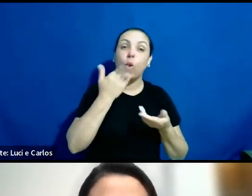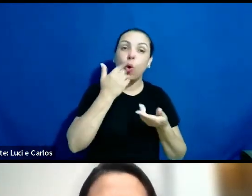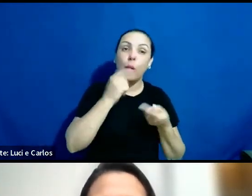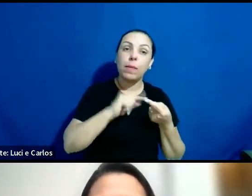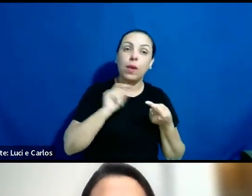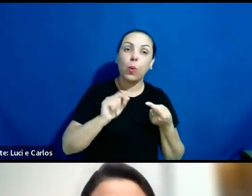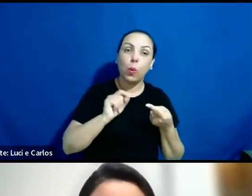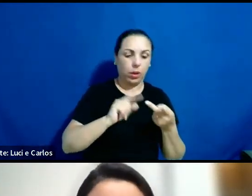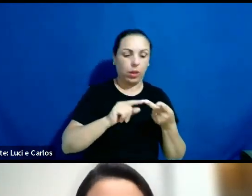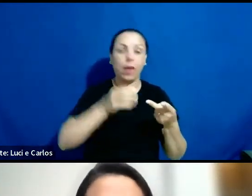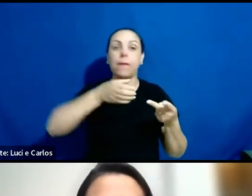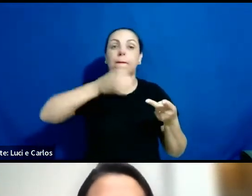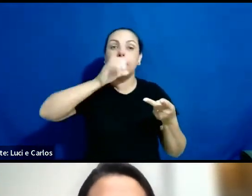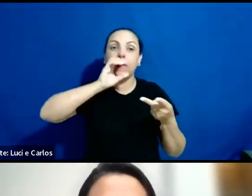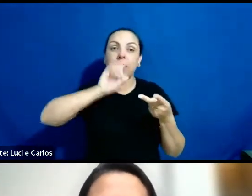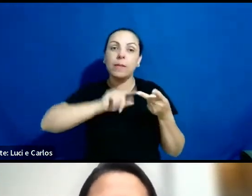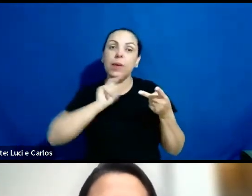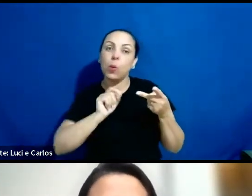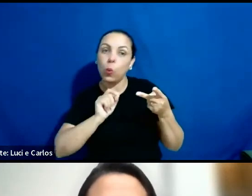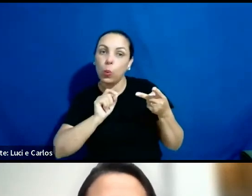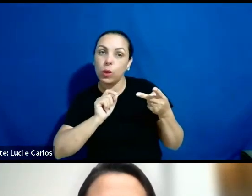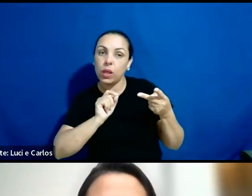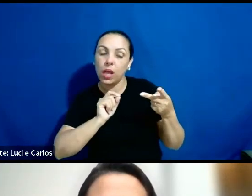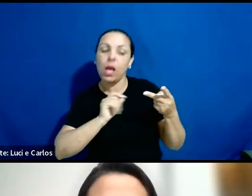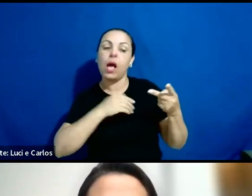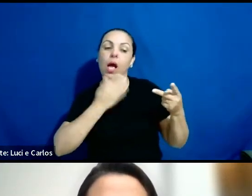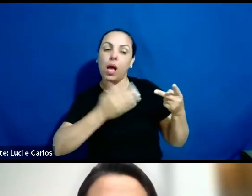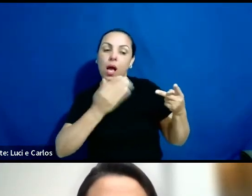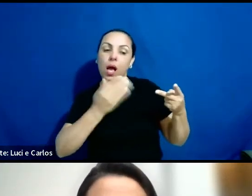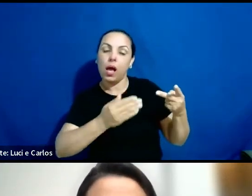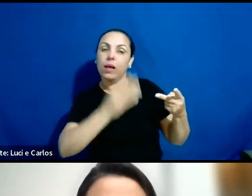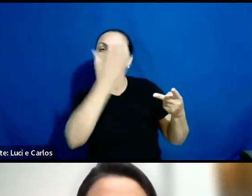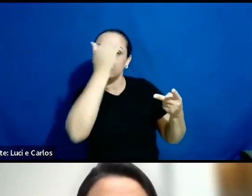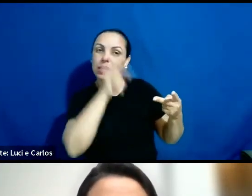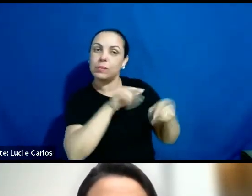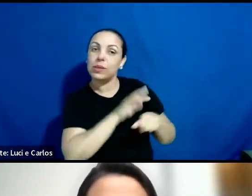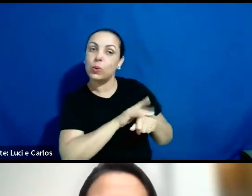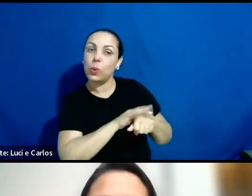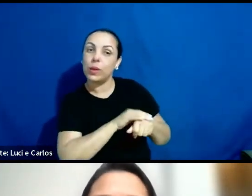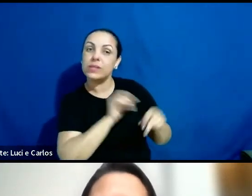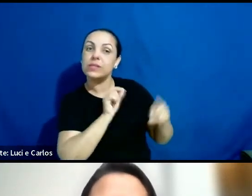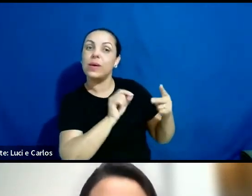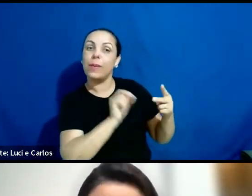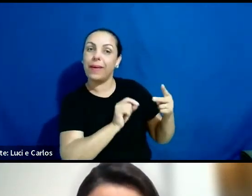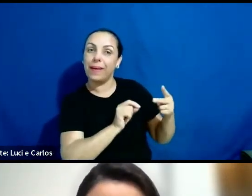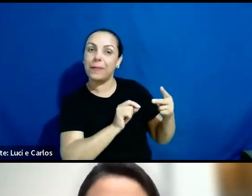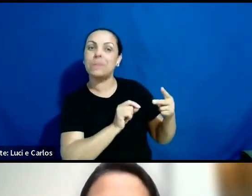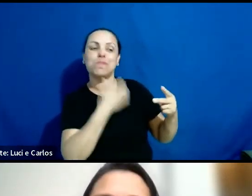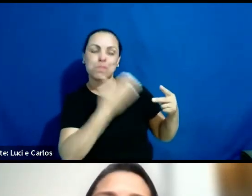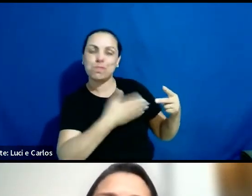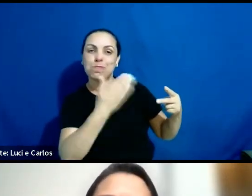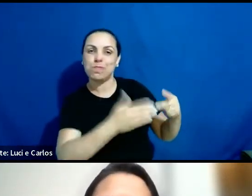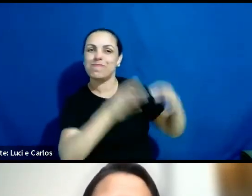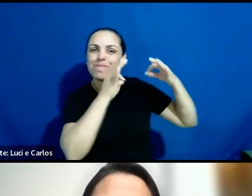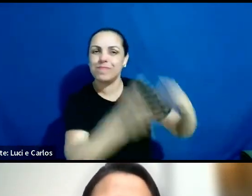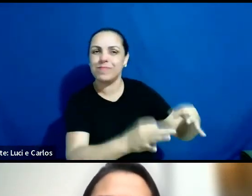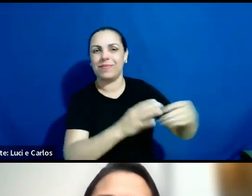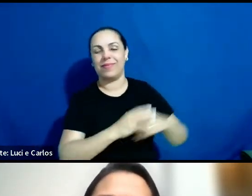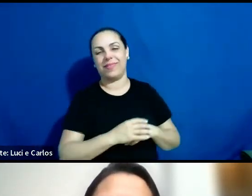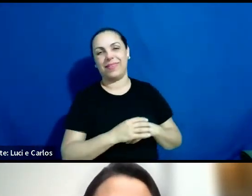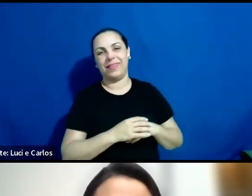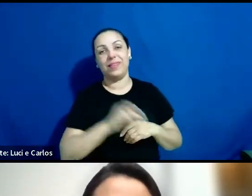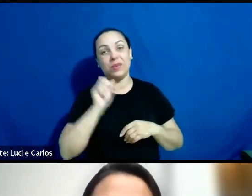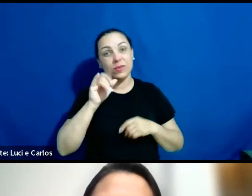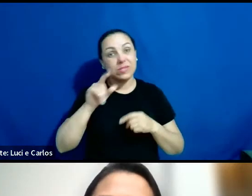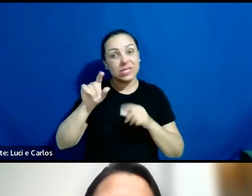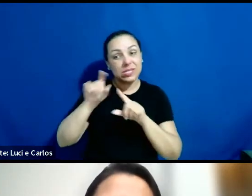ter. Certo? Mas, Neiva, você é fantástica, seu depoimento maravilhoso,